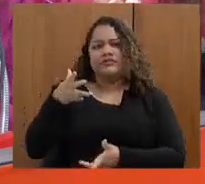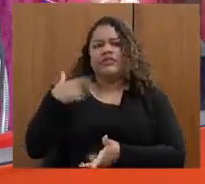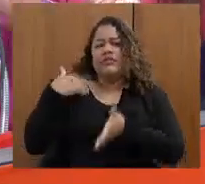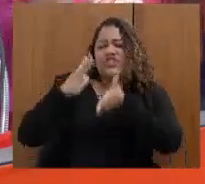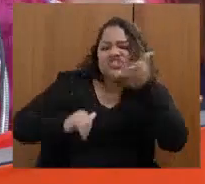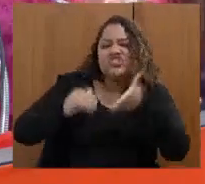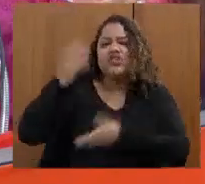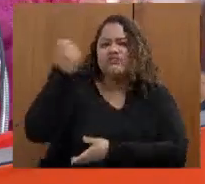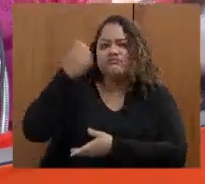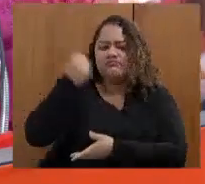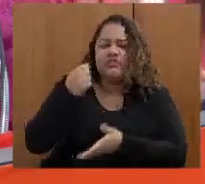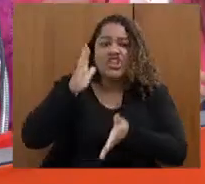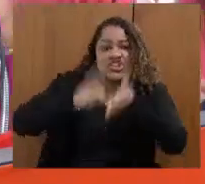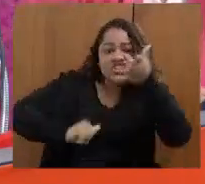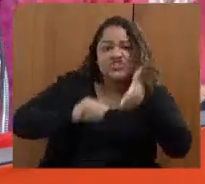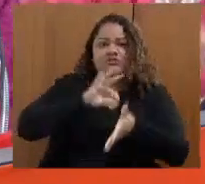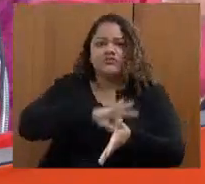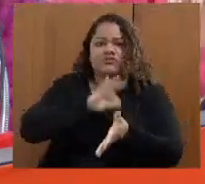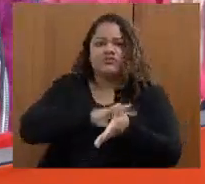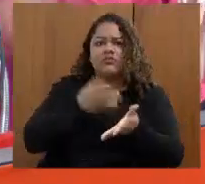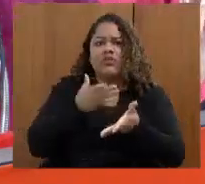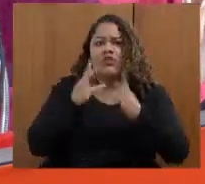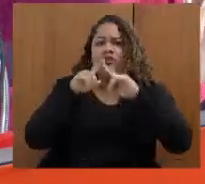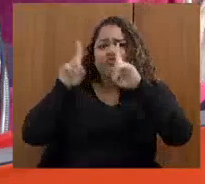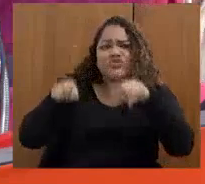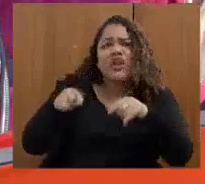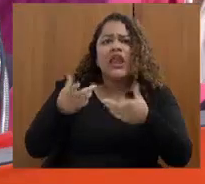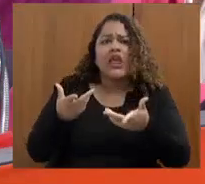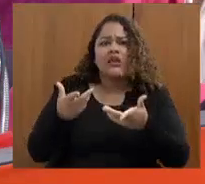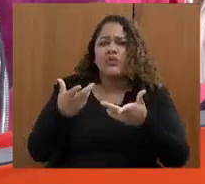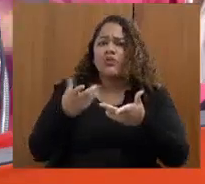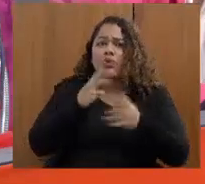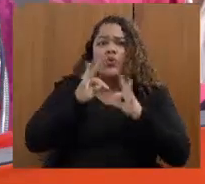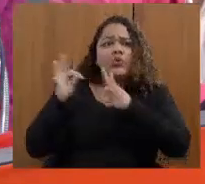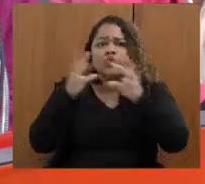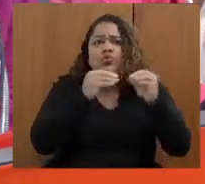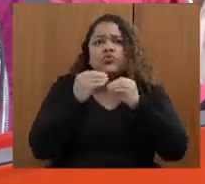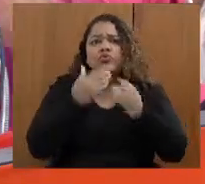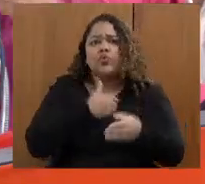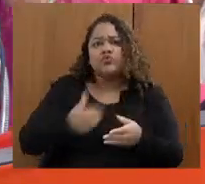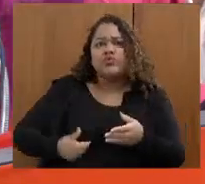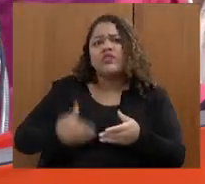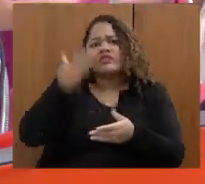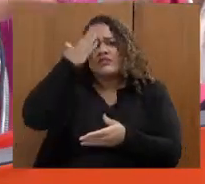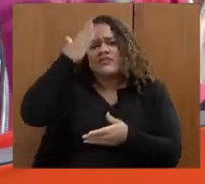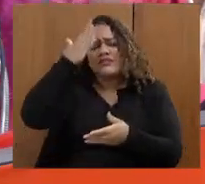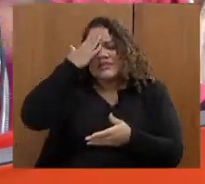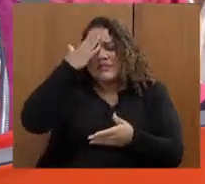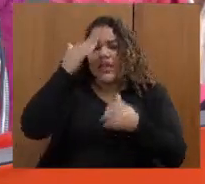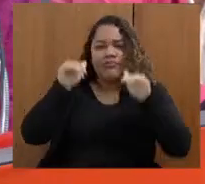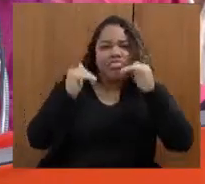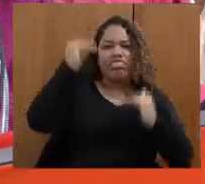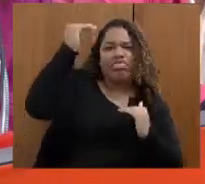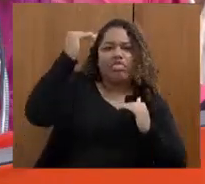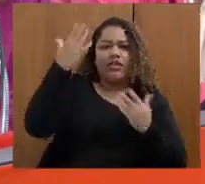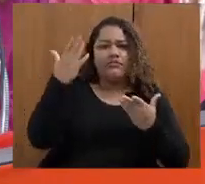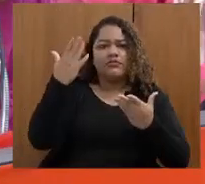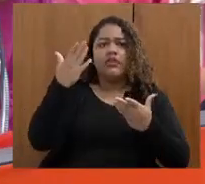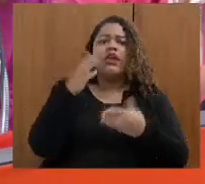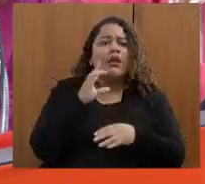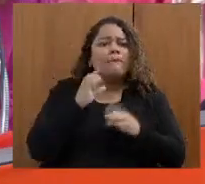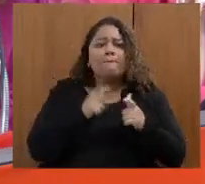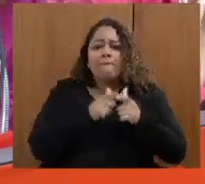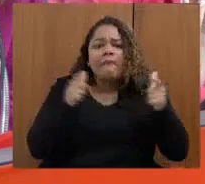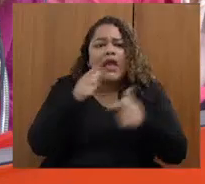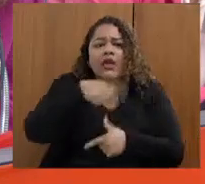históricos que nenhuma carreira do funcionalismo tem maioria que tá aqui dentro é servidor de carreira sabe melhor do que eu da sua própria realidade